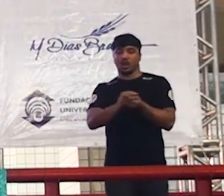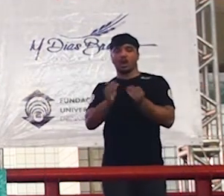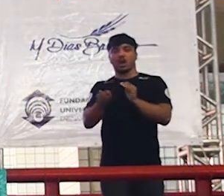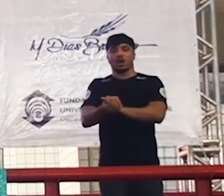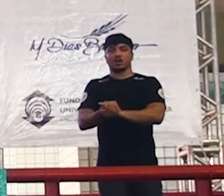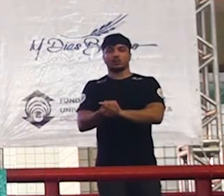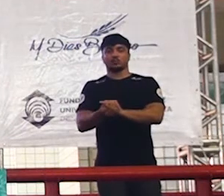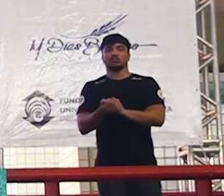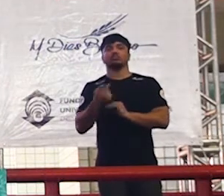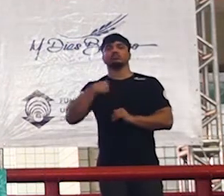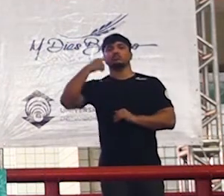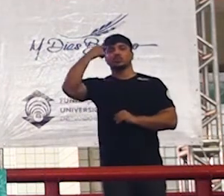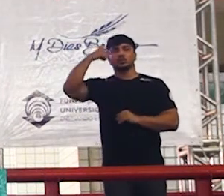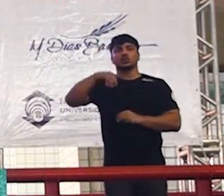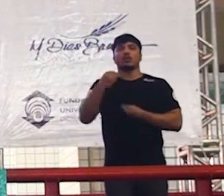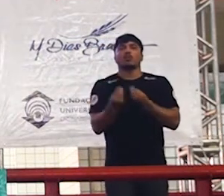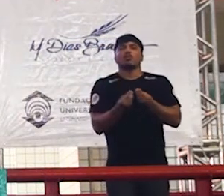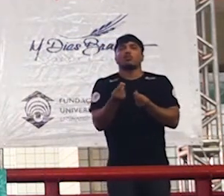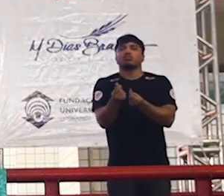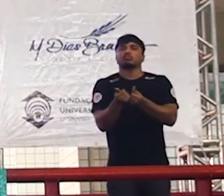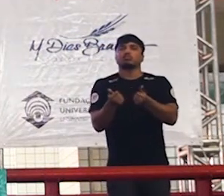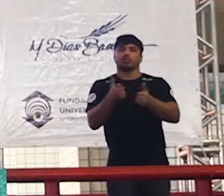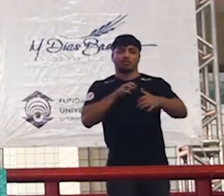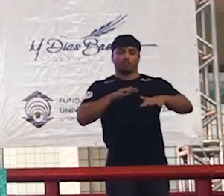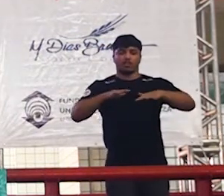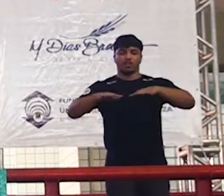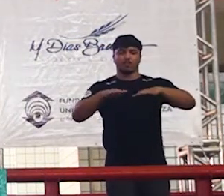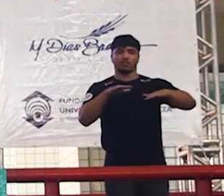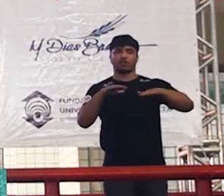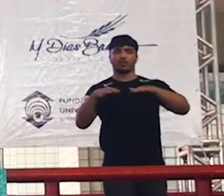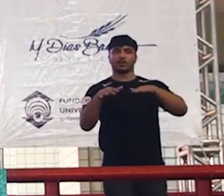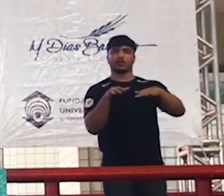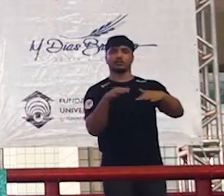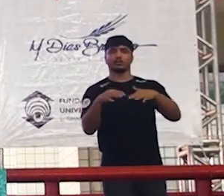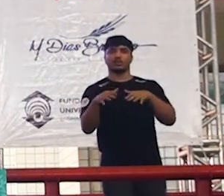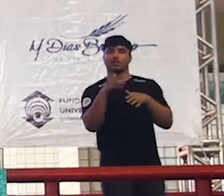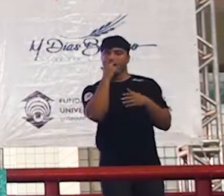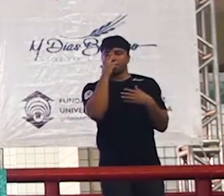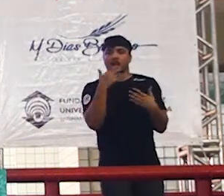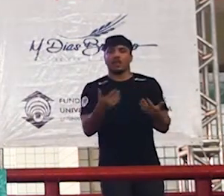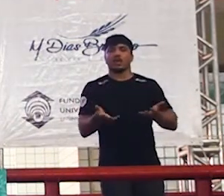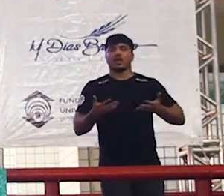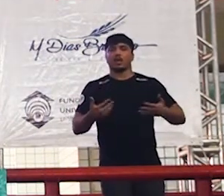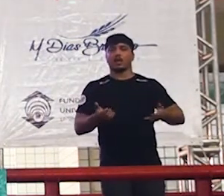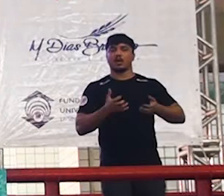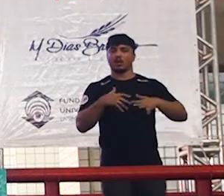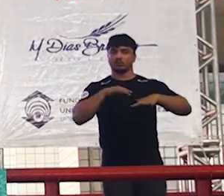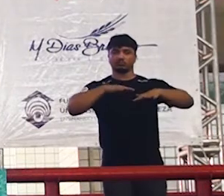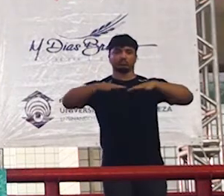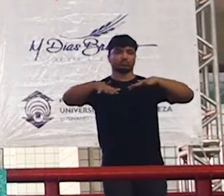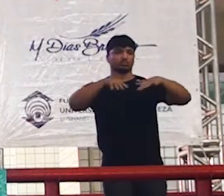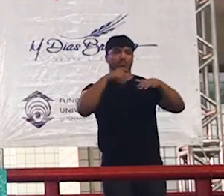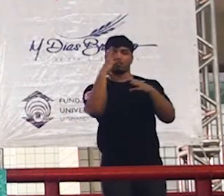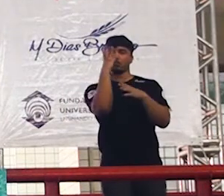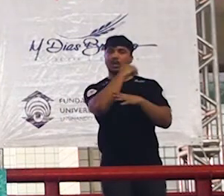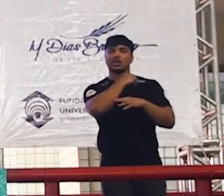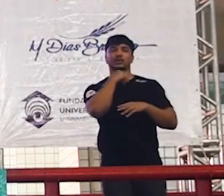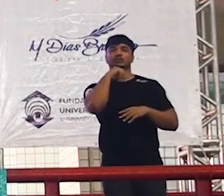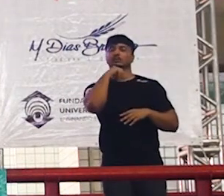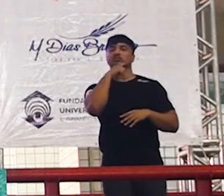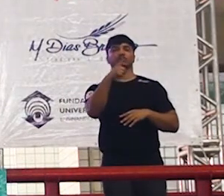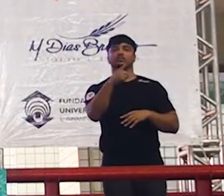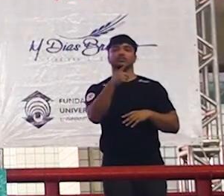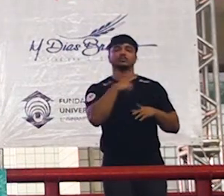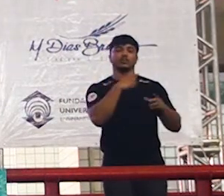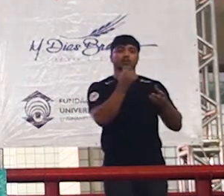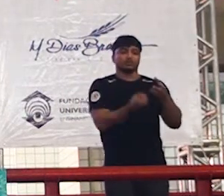artístico. Eu não sei como encadear movimentos um no outro com leveza, com plasticidade, com beleza,